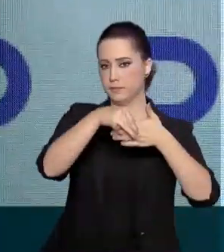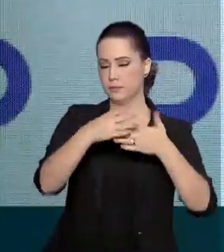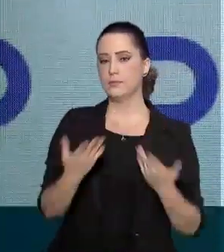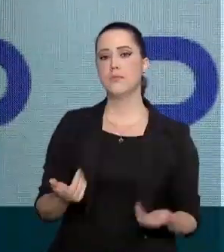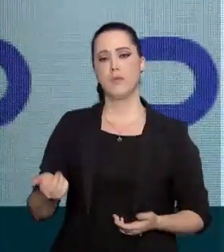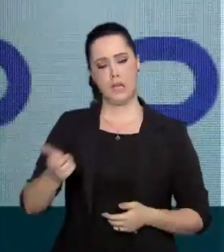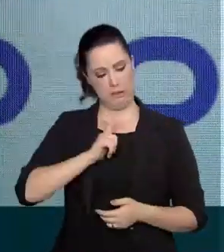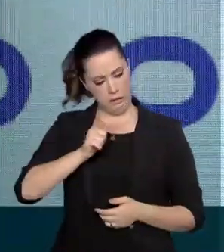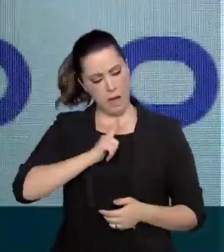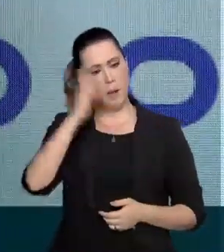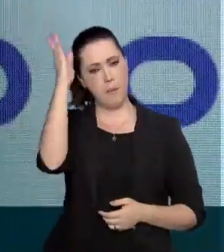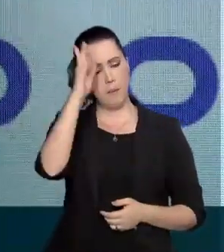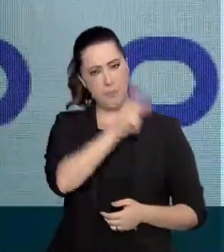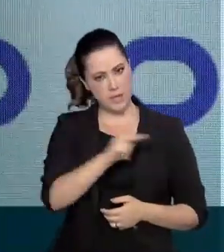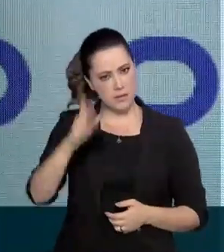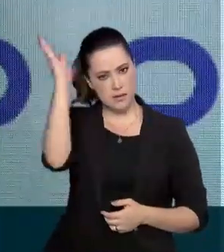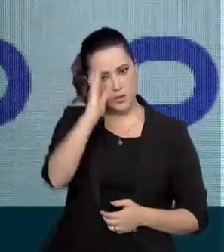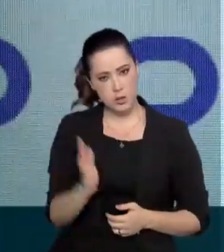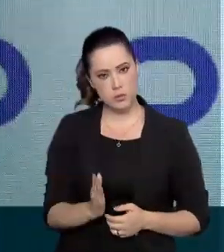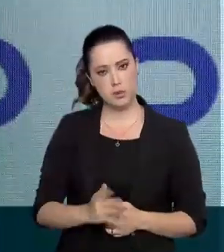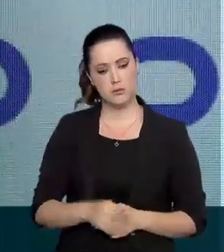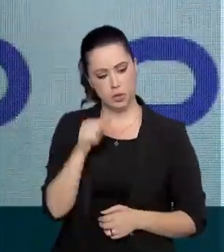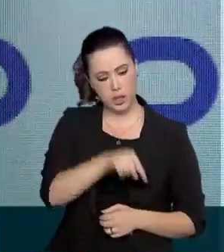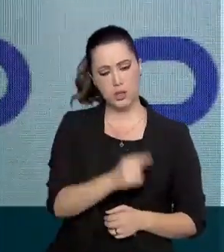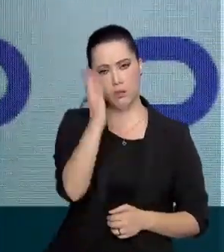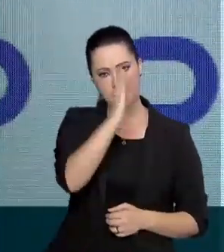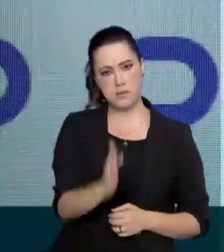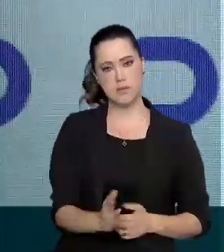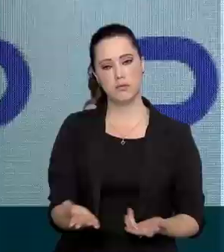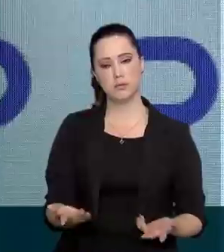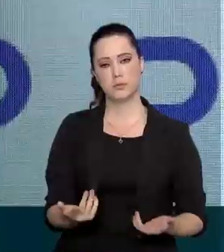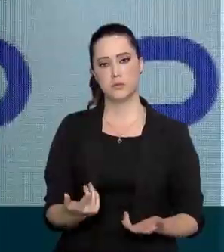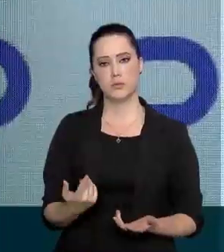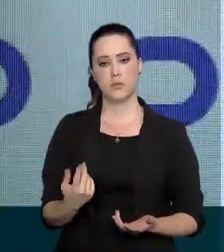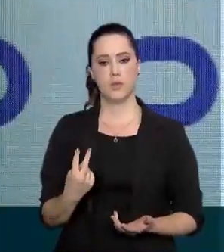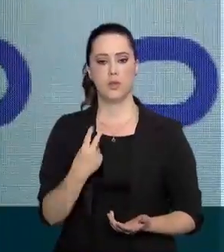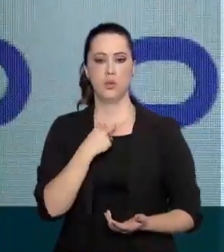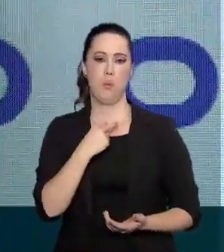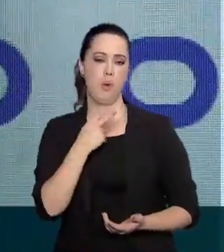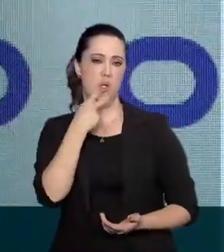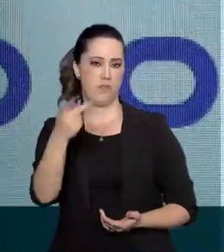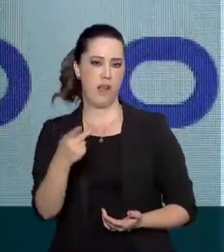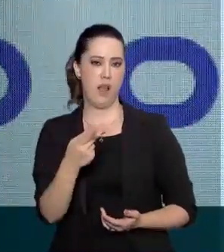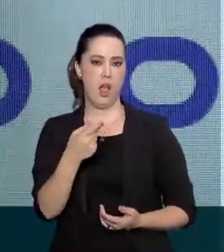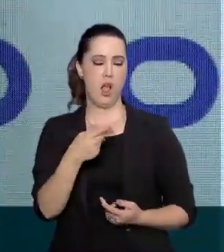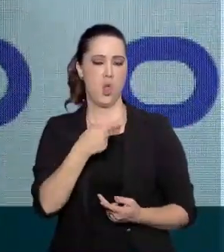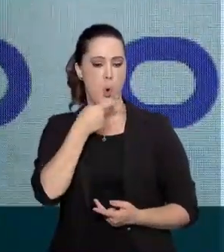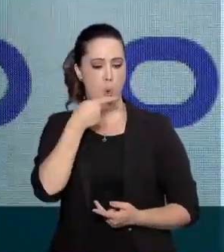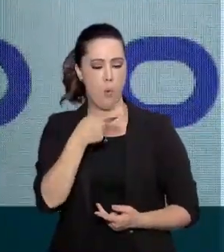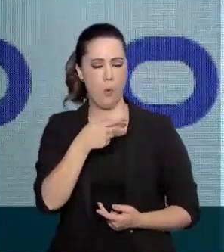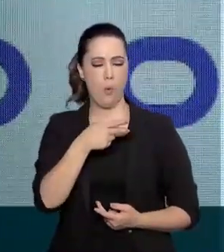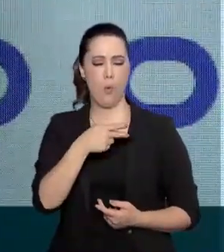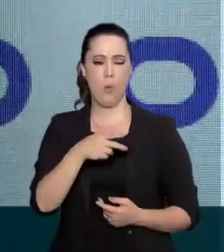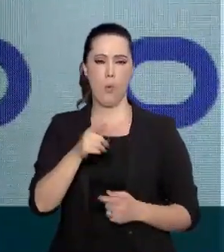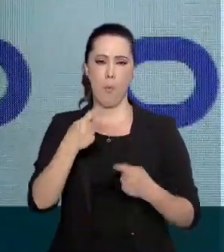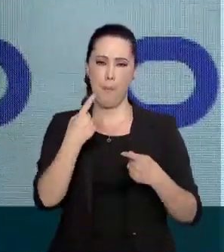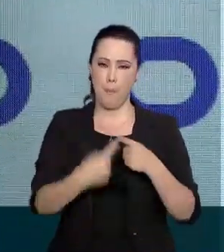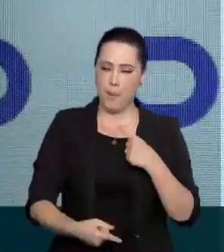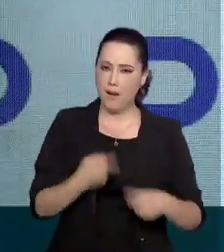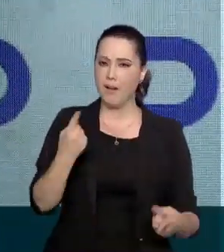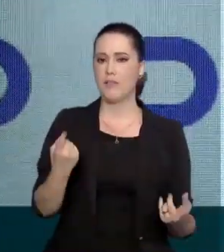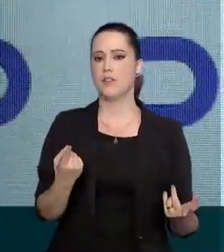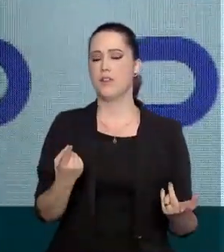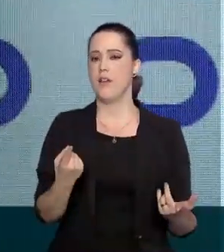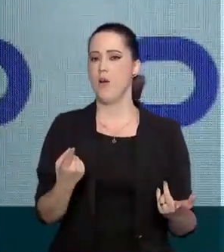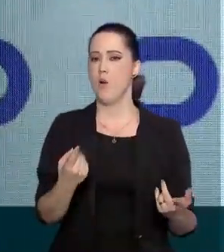Agora tem presidente da República. Não posso complementar com palavrão, mas dá vontade. Tem presidente da República,